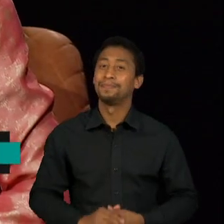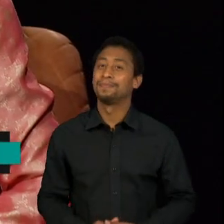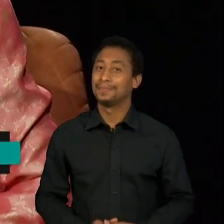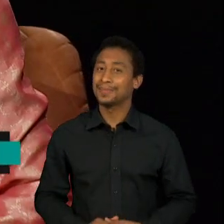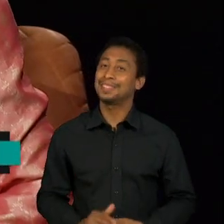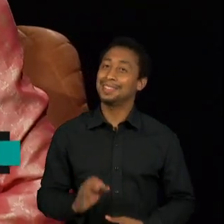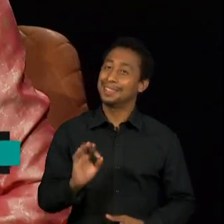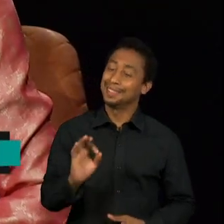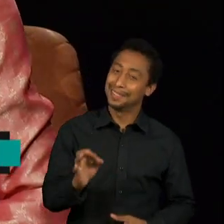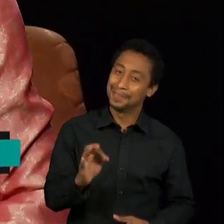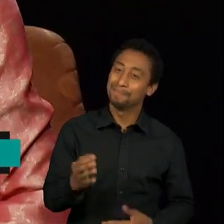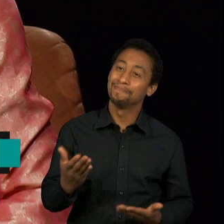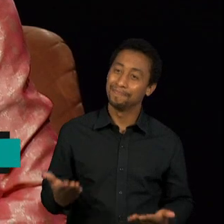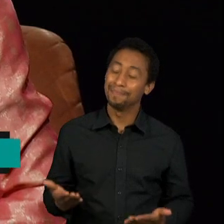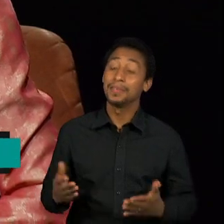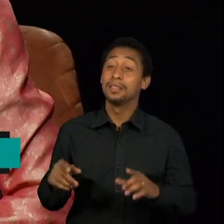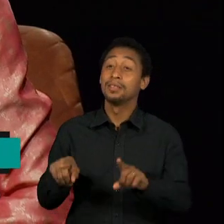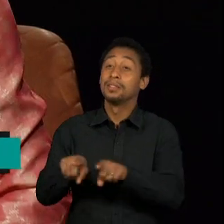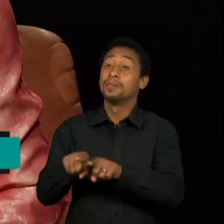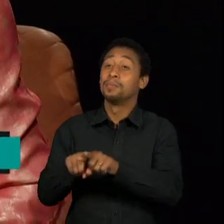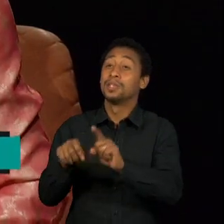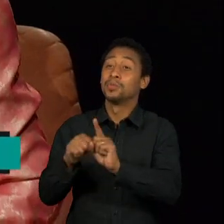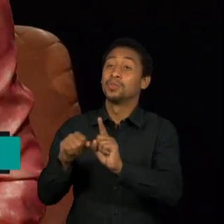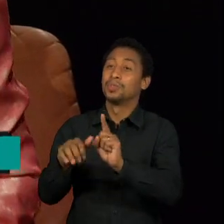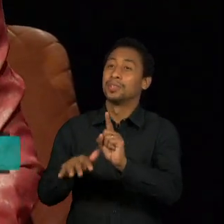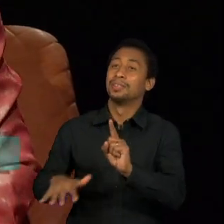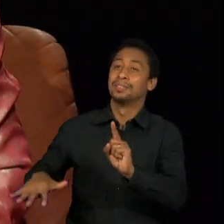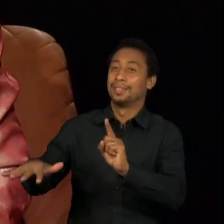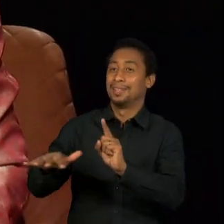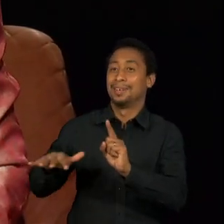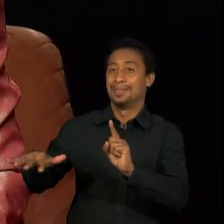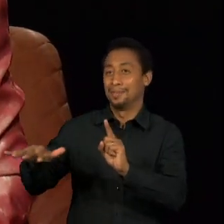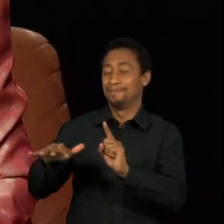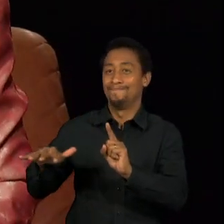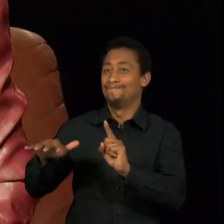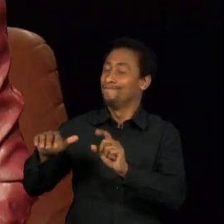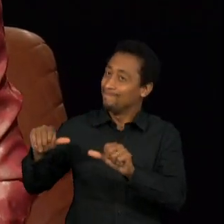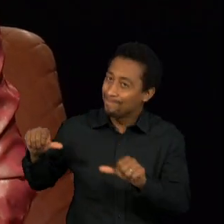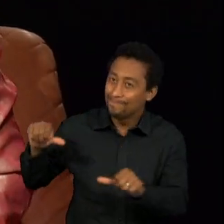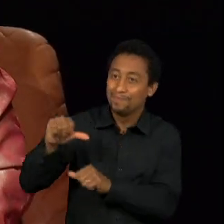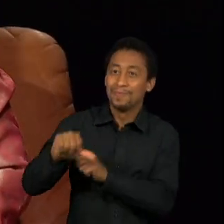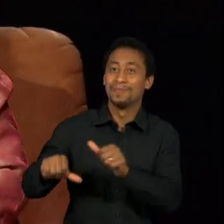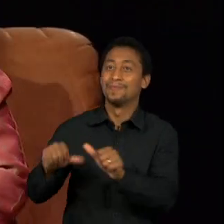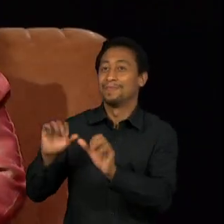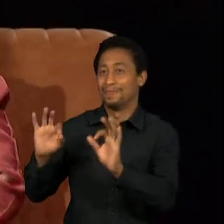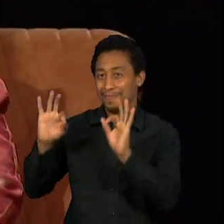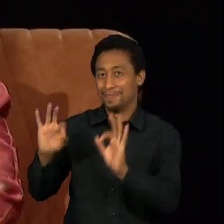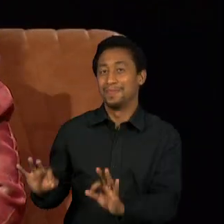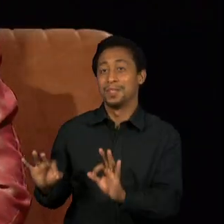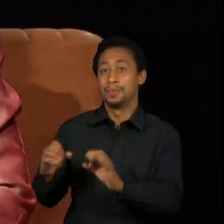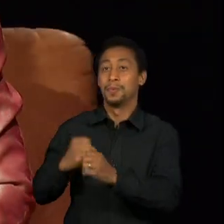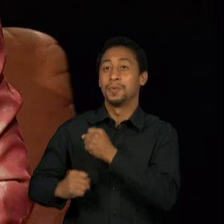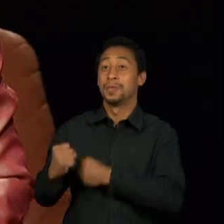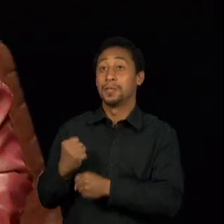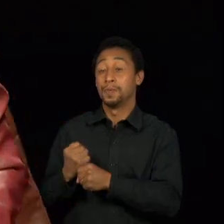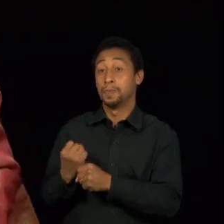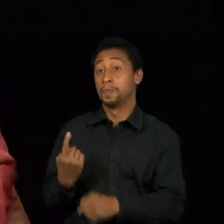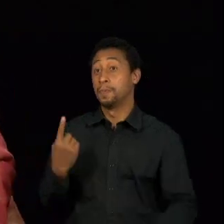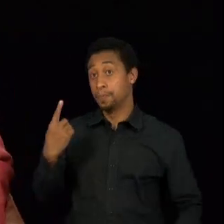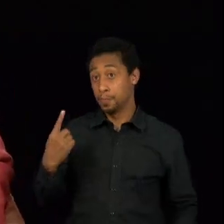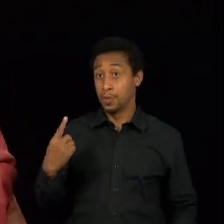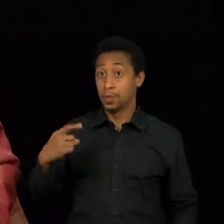também era social, né? Social. Houve uma grande mudança, né? 69, comportamental, final